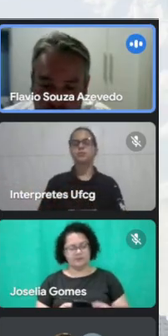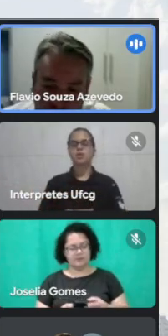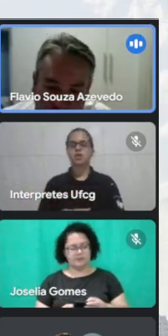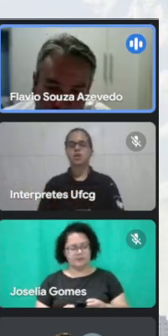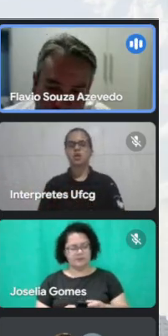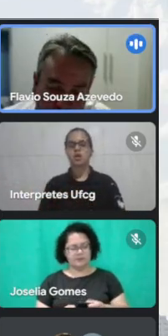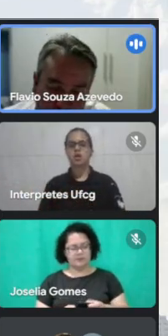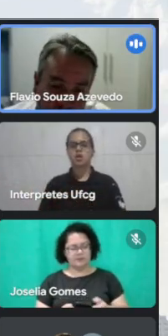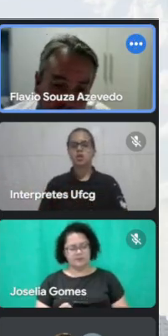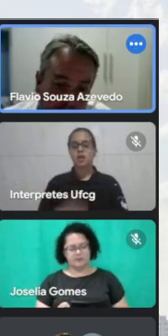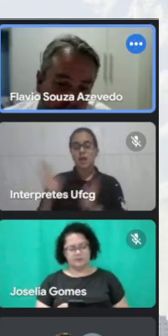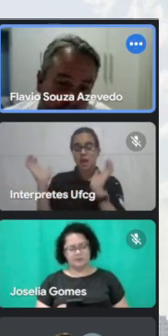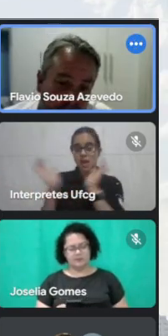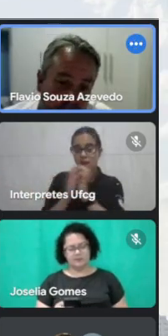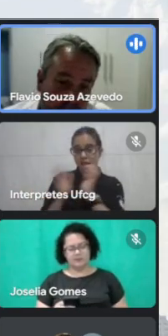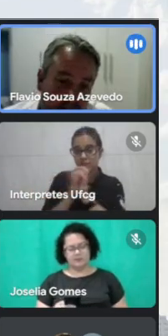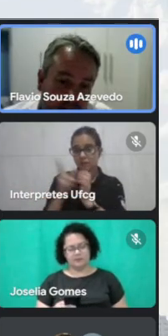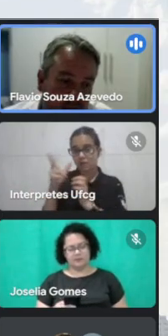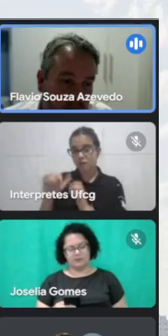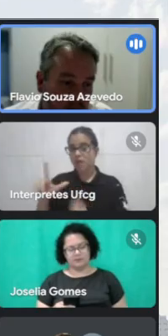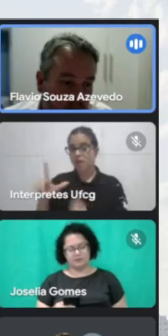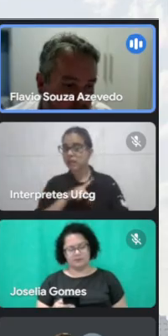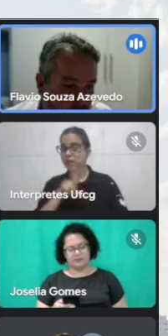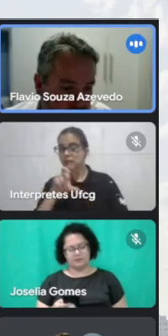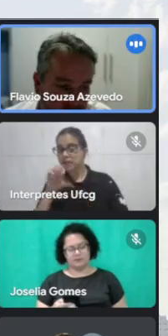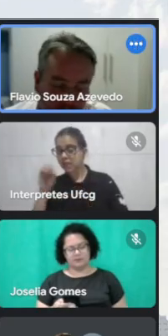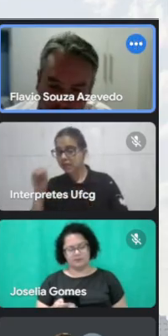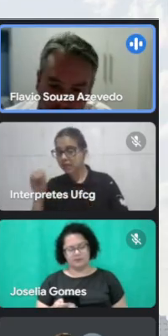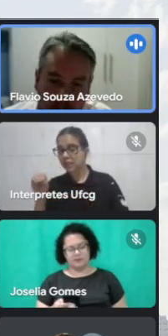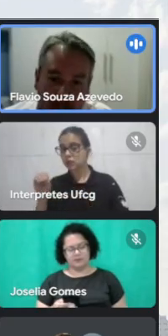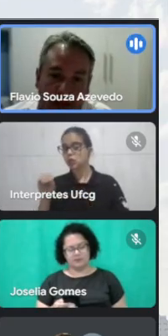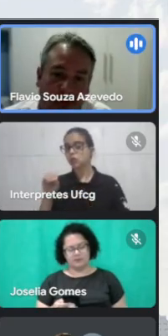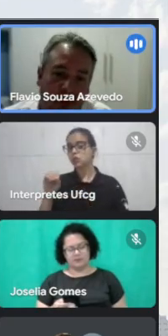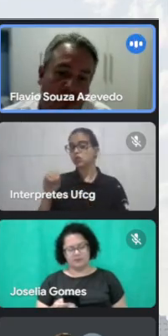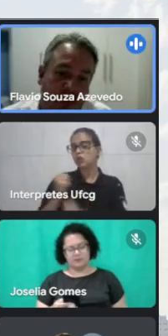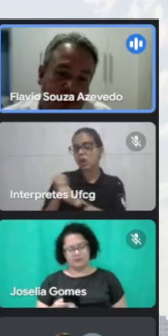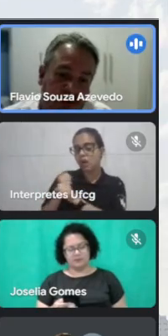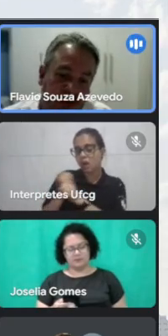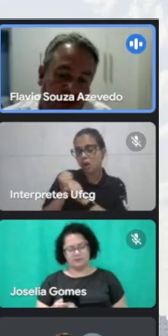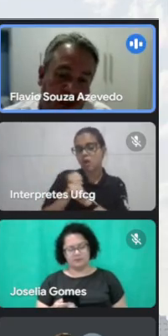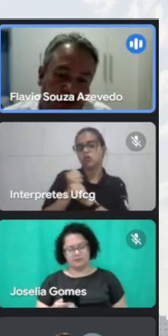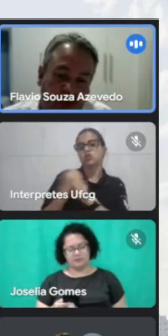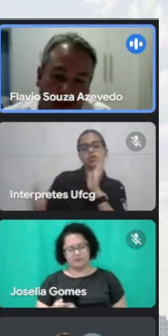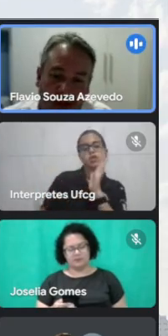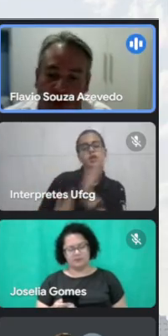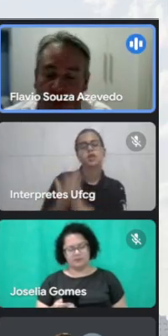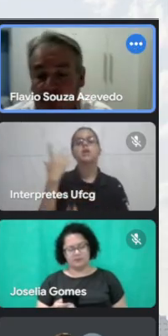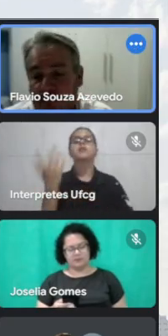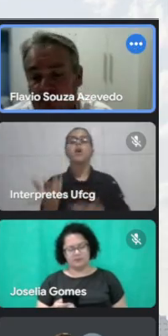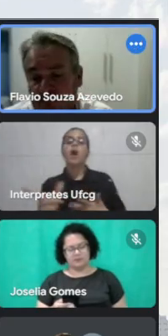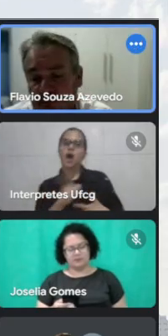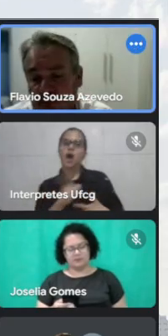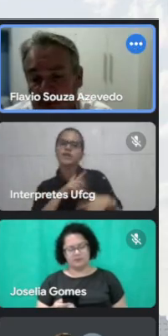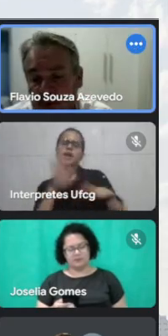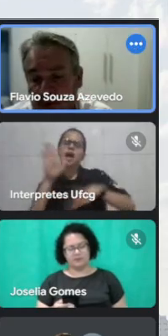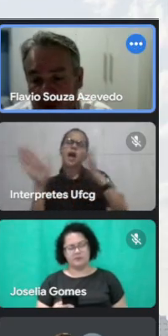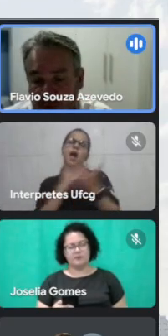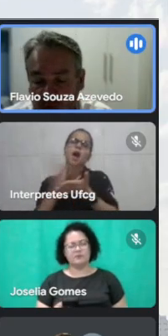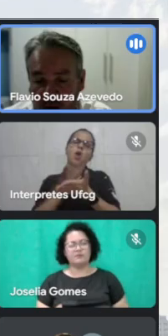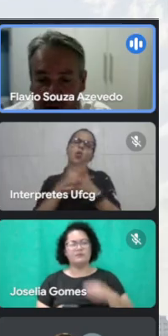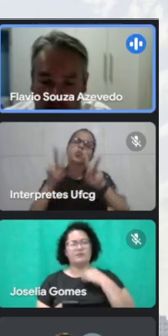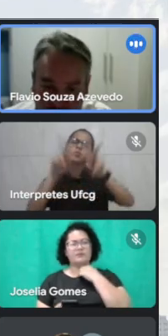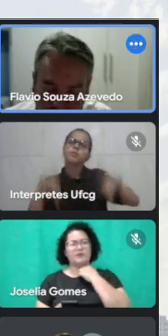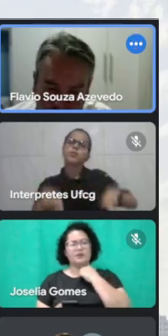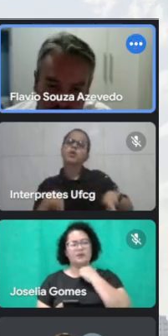da sua fundação. E existem alguns programas, né, como o Recife 500 anos, que é